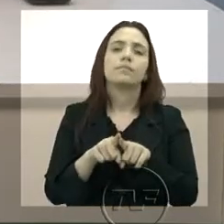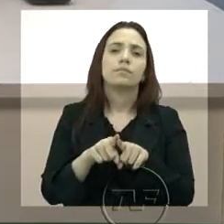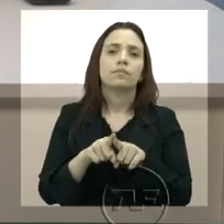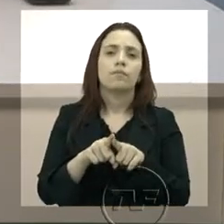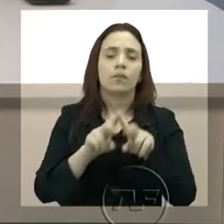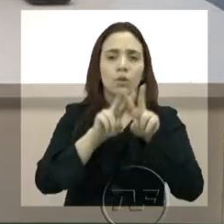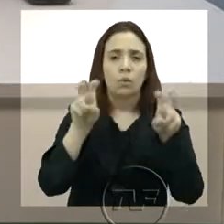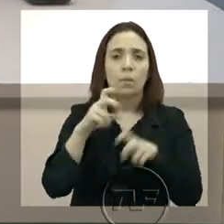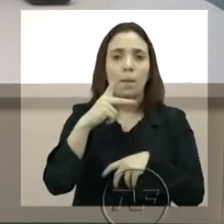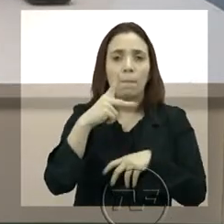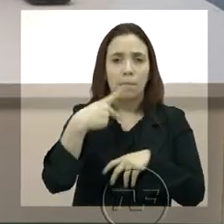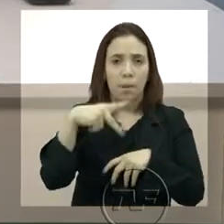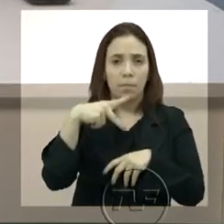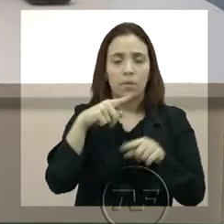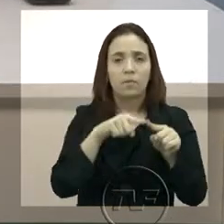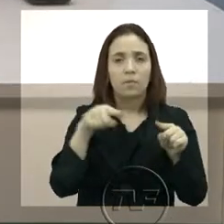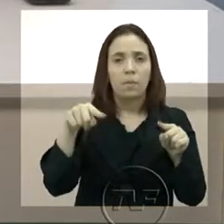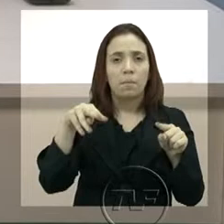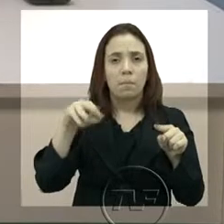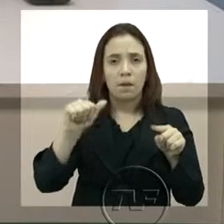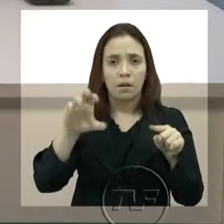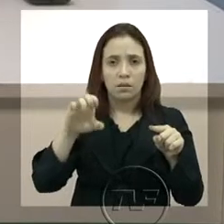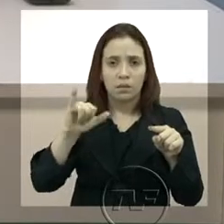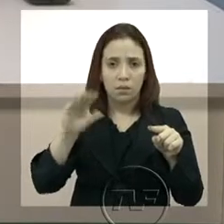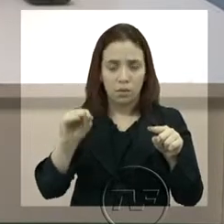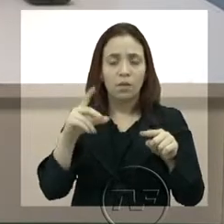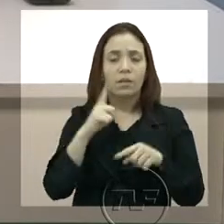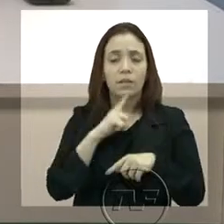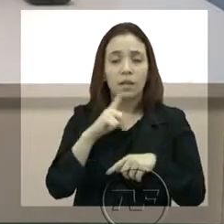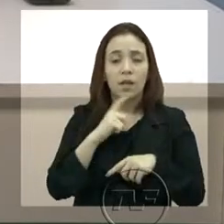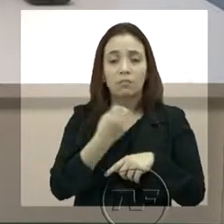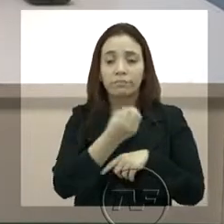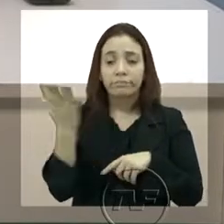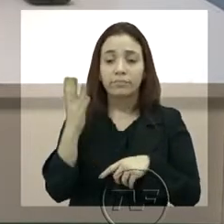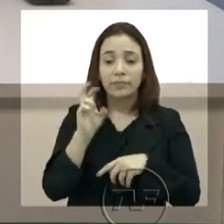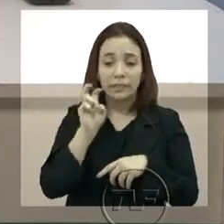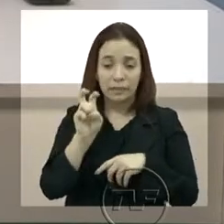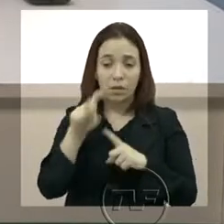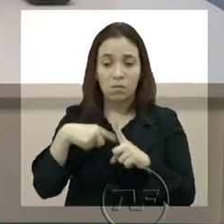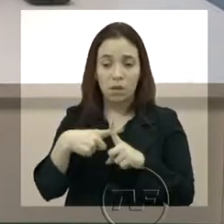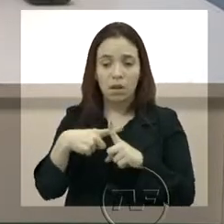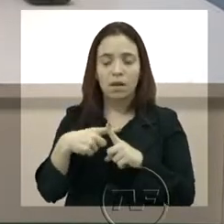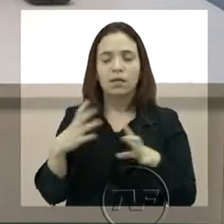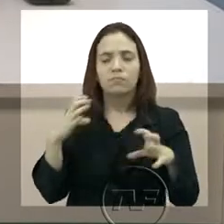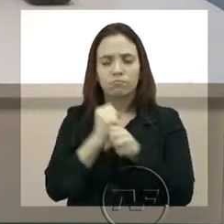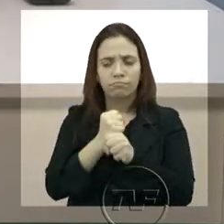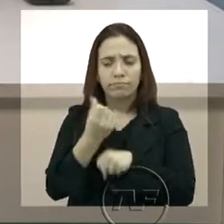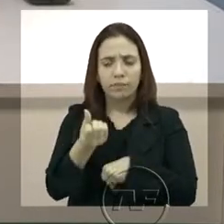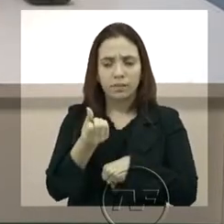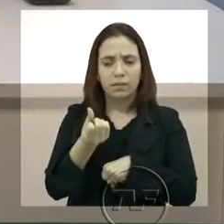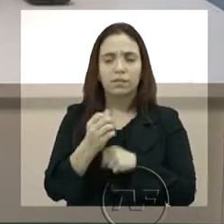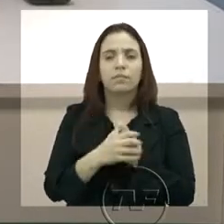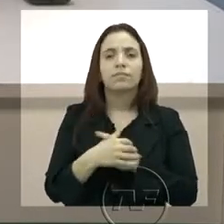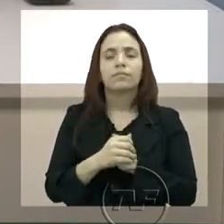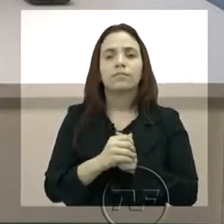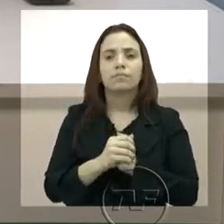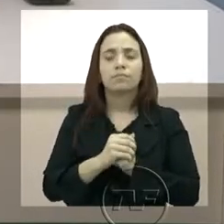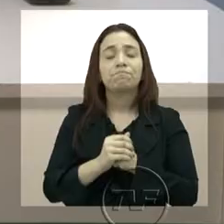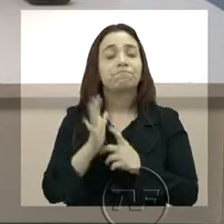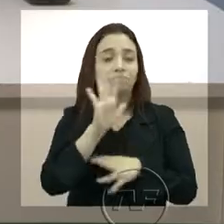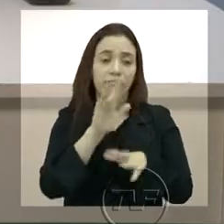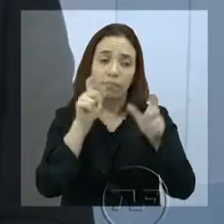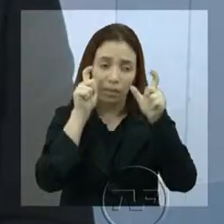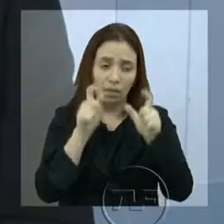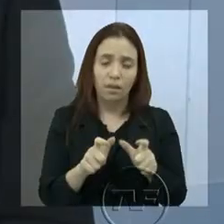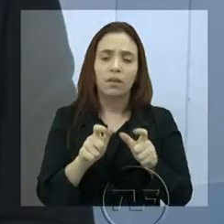Riacho Maceió e também no bairro Papicu, e tem outras 5 operações urbanas consorciadas por toda a cidade. Quando é